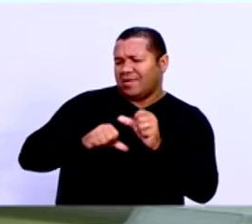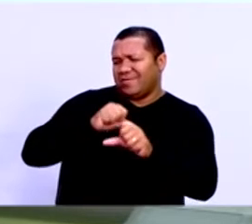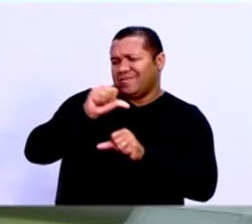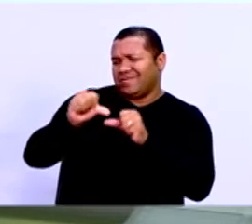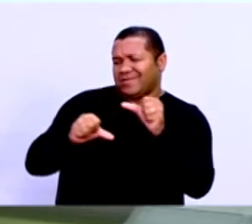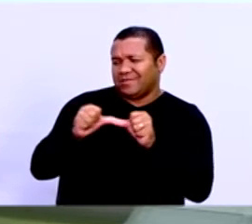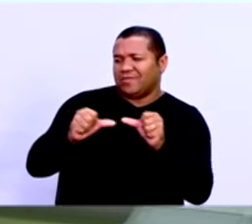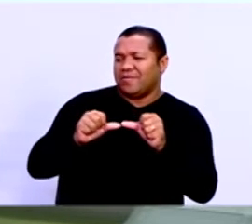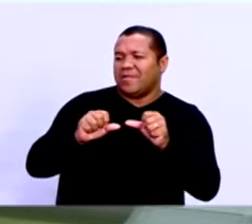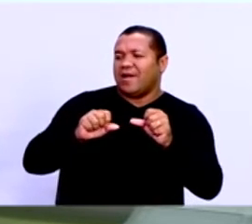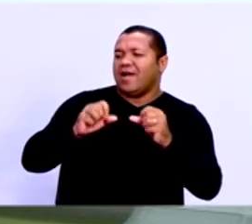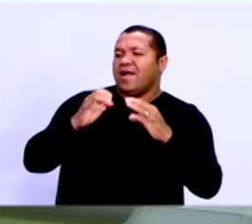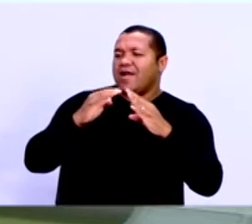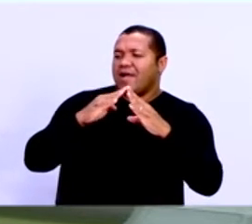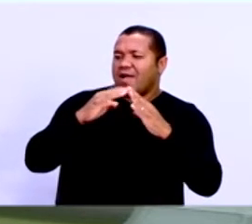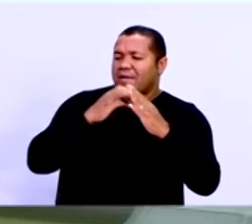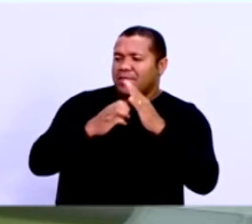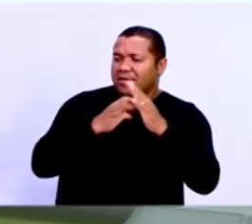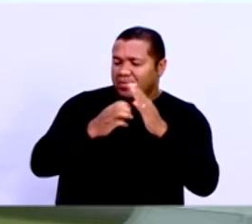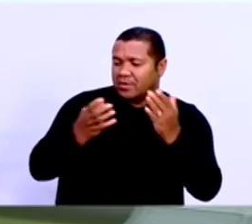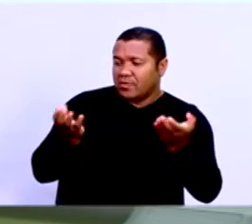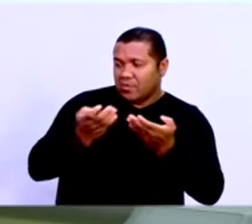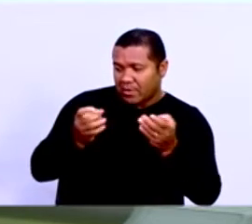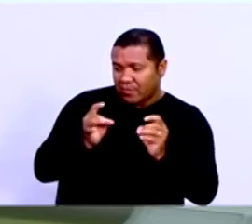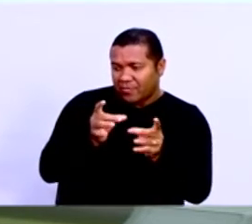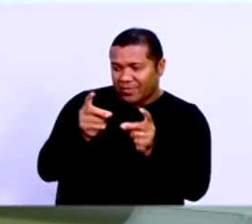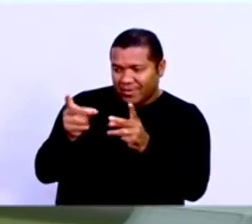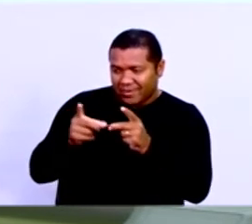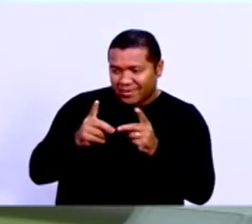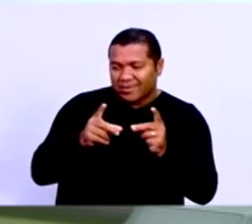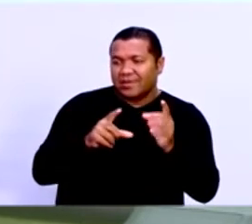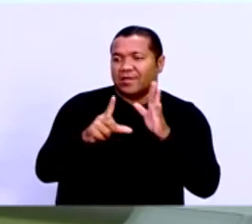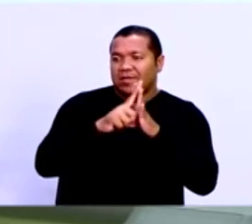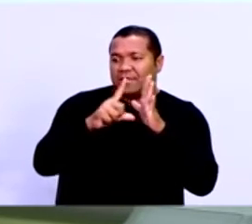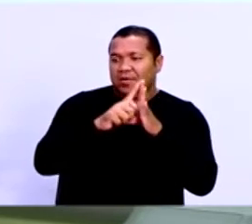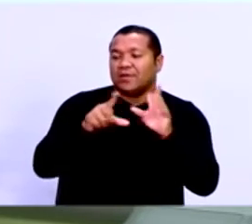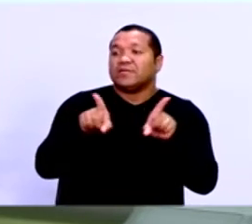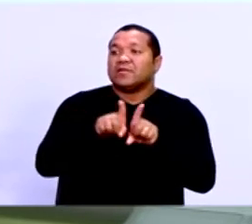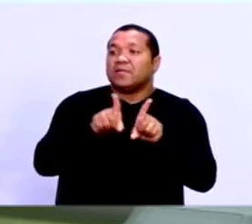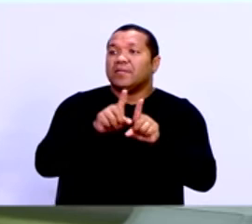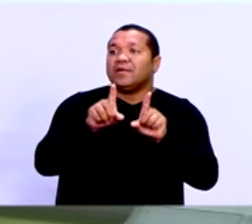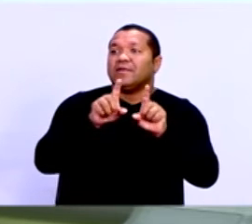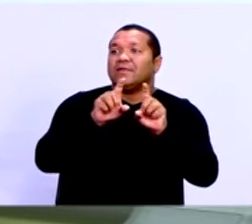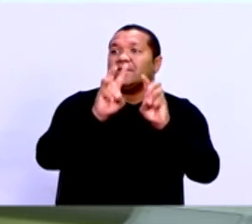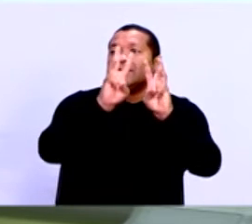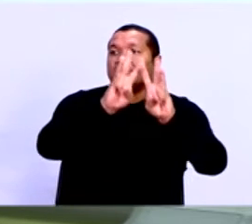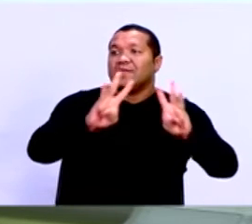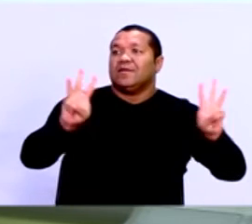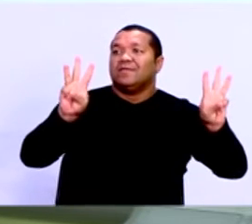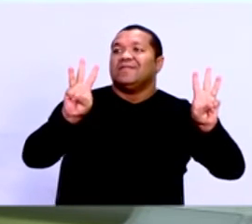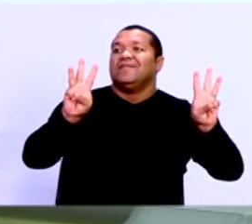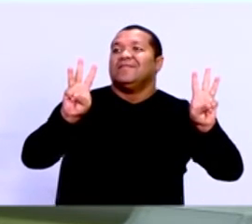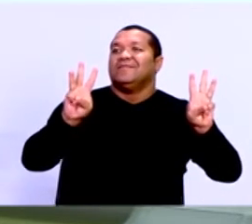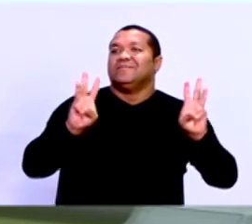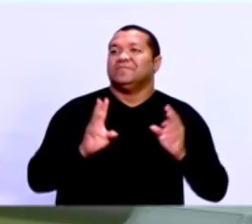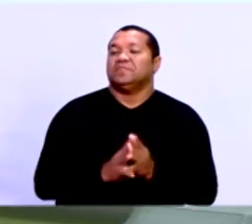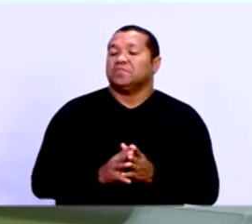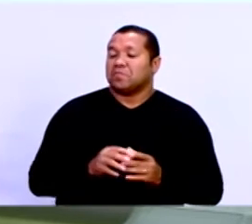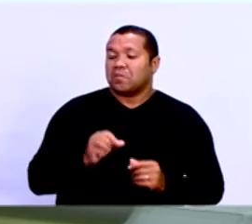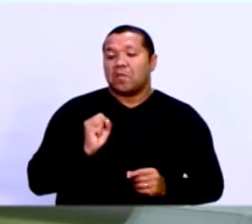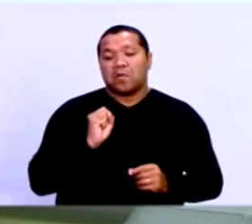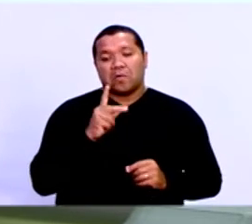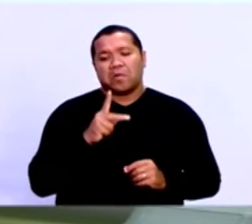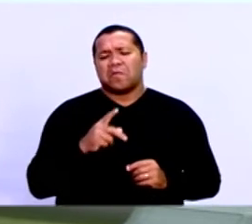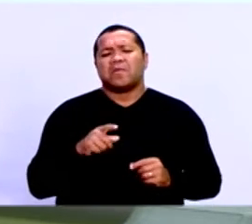empresa eu quero colocar eu quero vender os produtos da minha loja também na web há há ok e com o